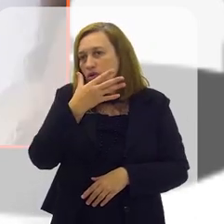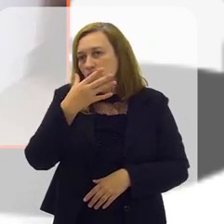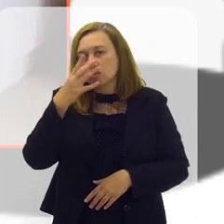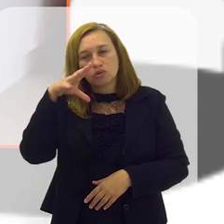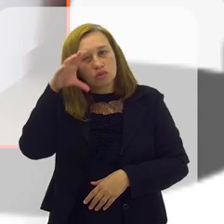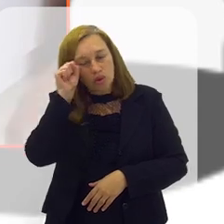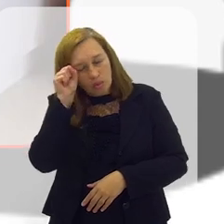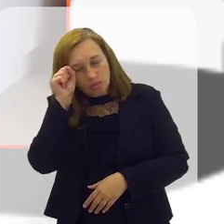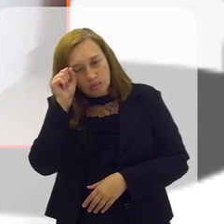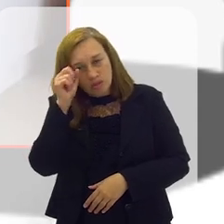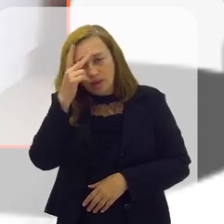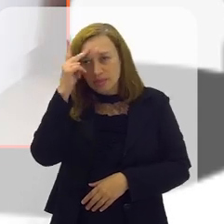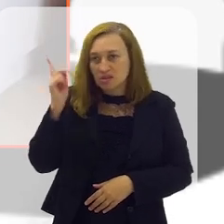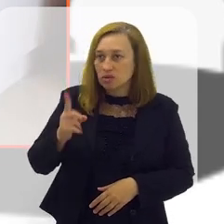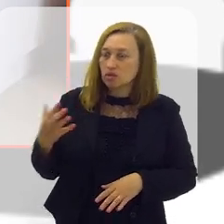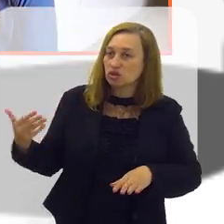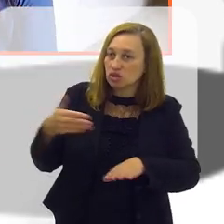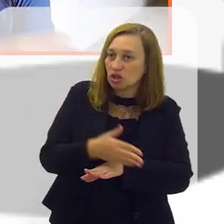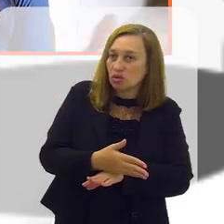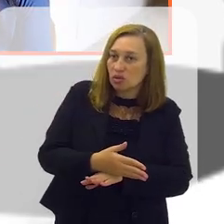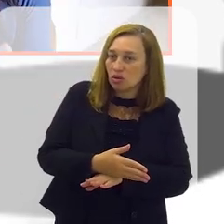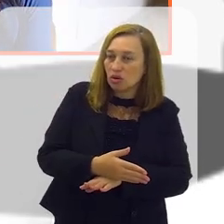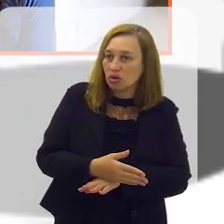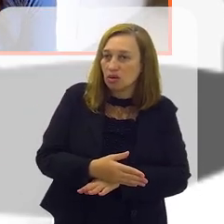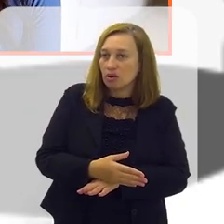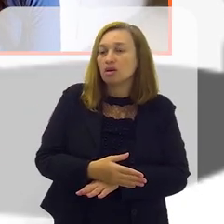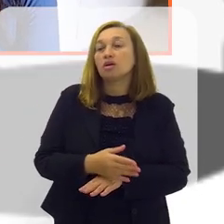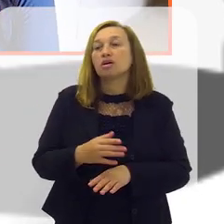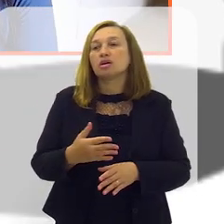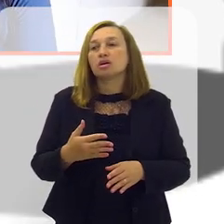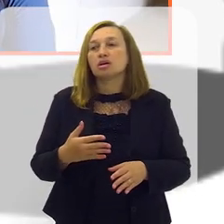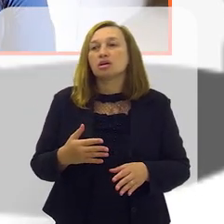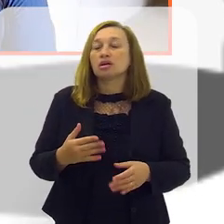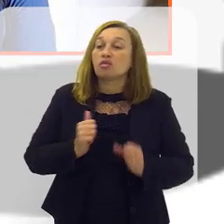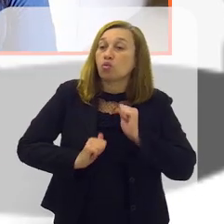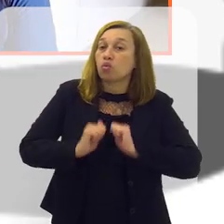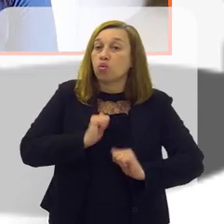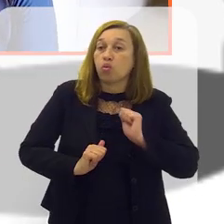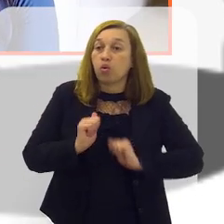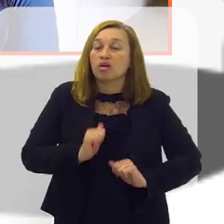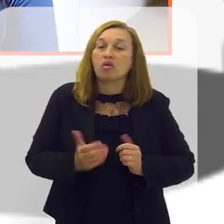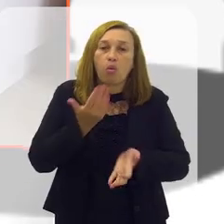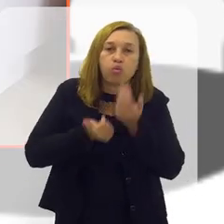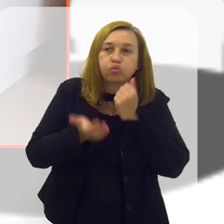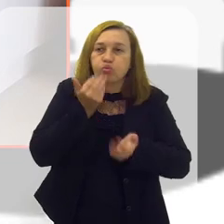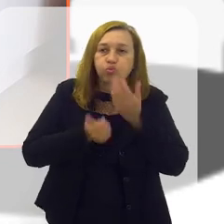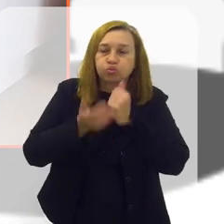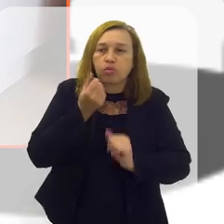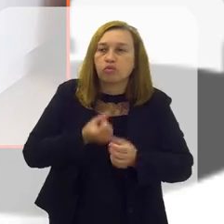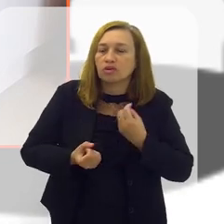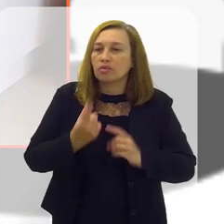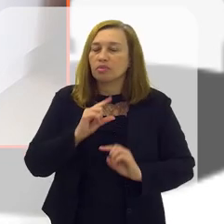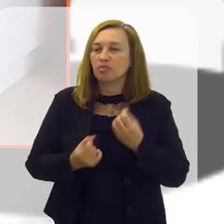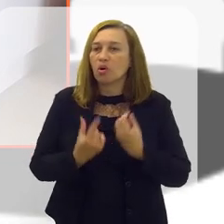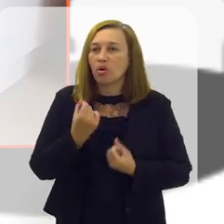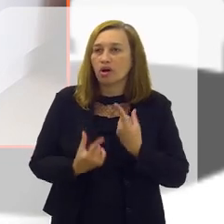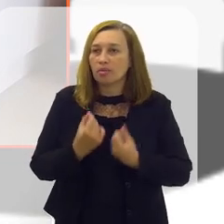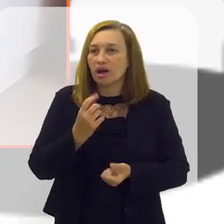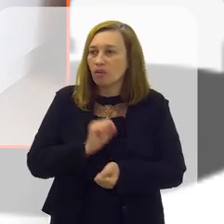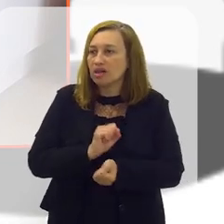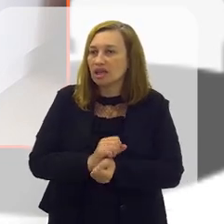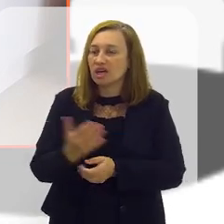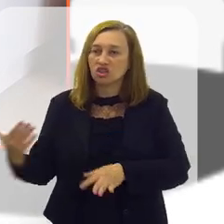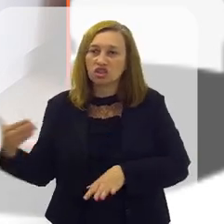a pessoa da casa não chegou. Mas, poxa, as últimas vezes que aquela pessoa chegou, ficou ansiosa. Então, vai comer, vou fazer uma pipoca para esperar a